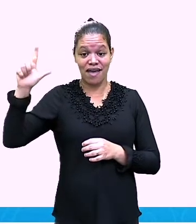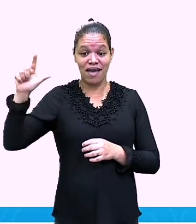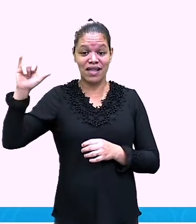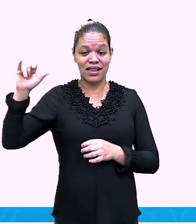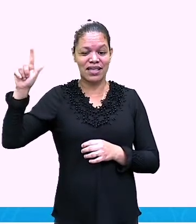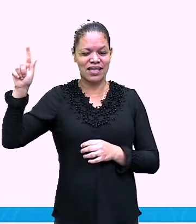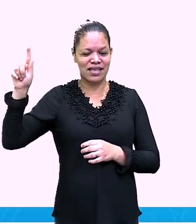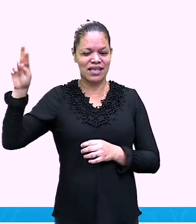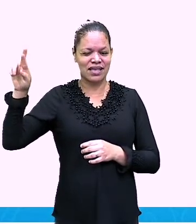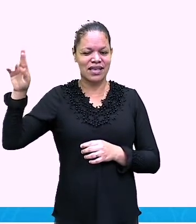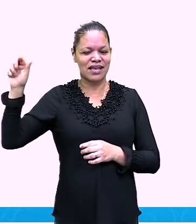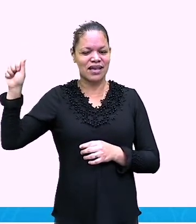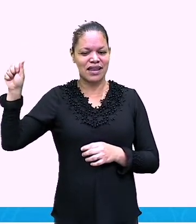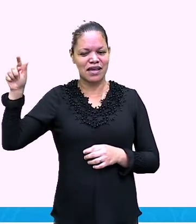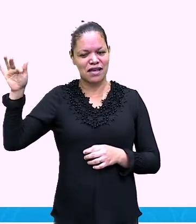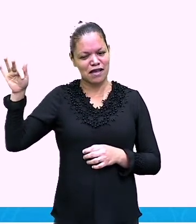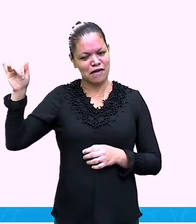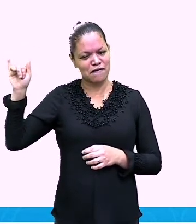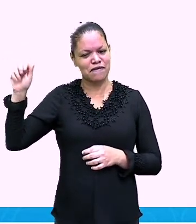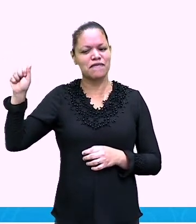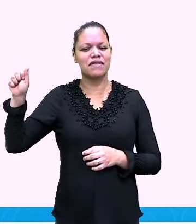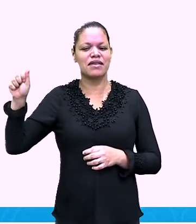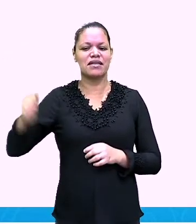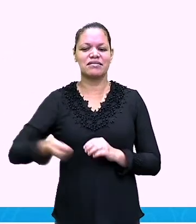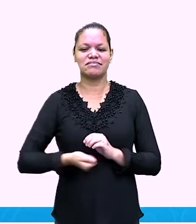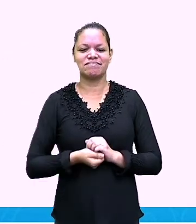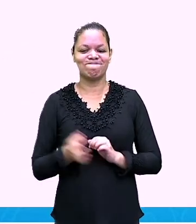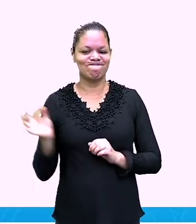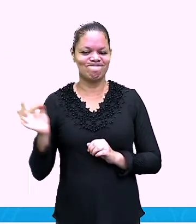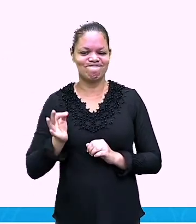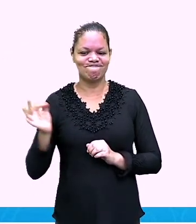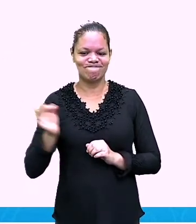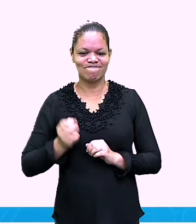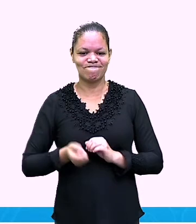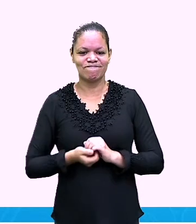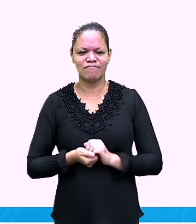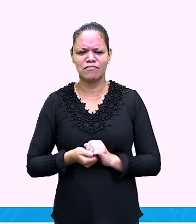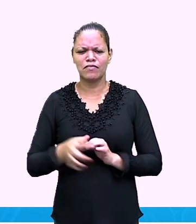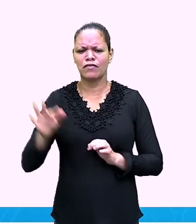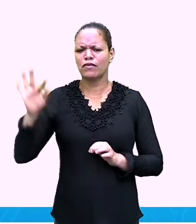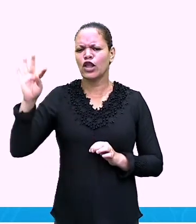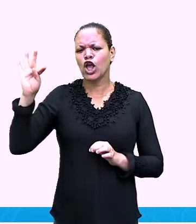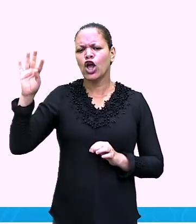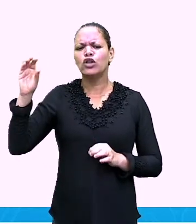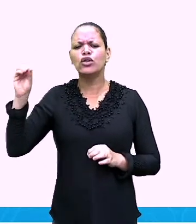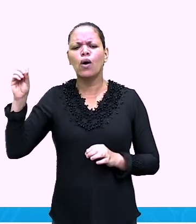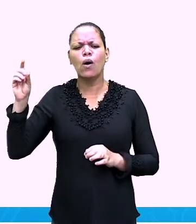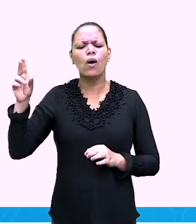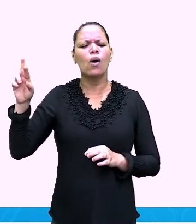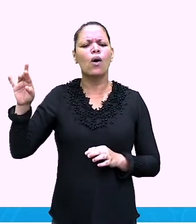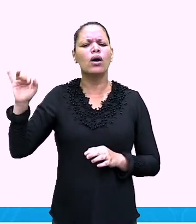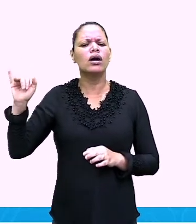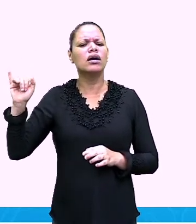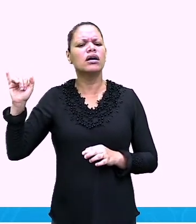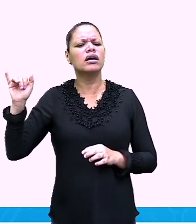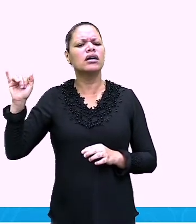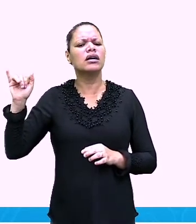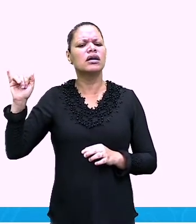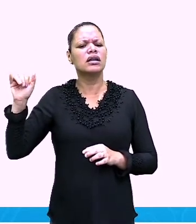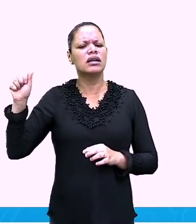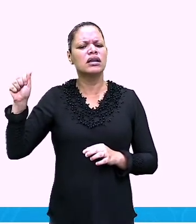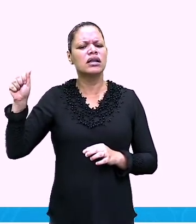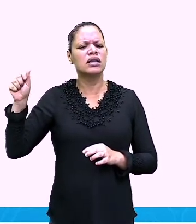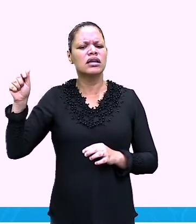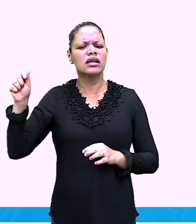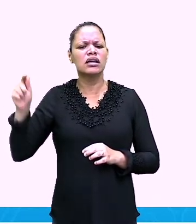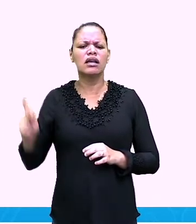caligrafia. Muito bem. Olha a outra aqui, a gente tem to, ri, is. Tá vendo aqui que